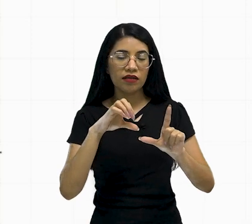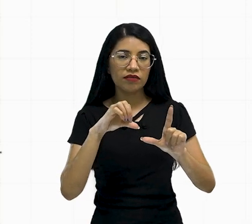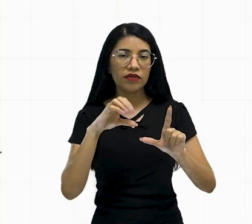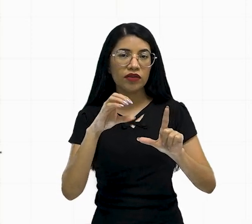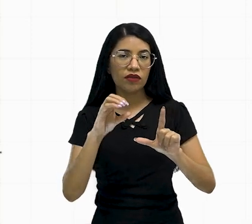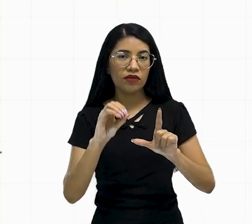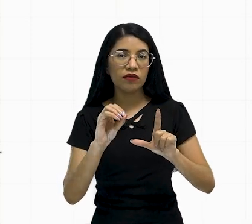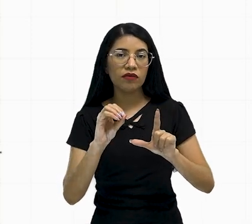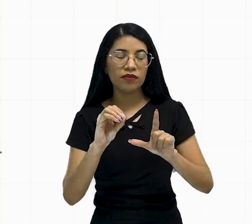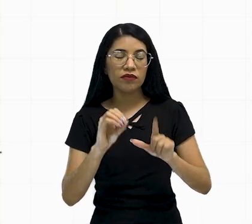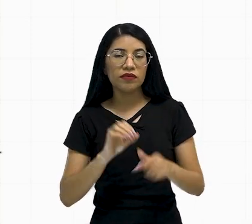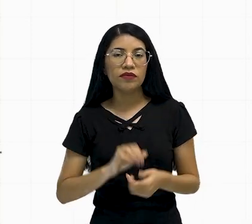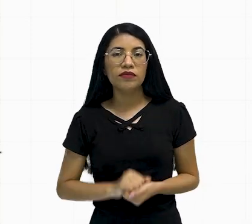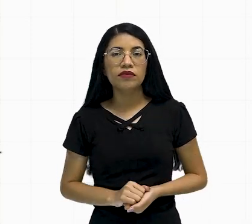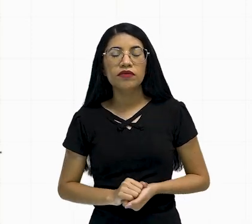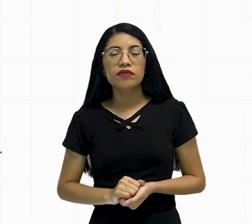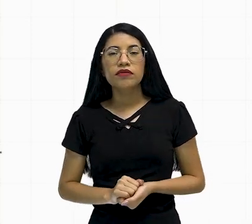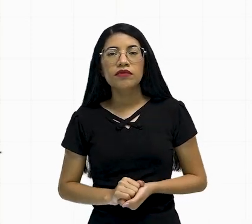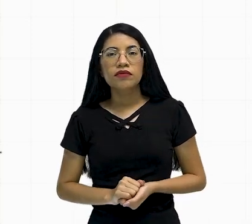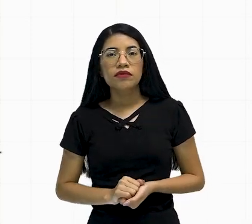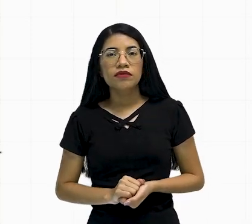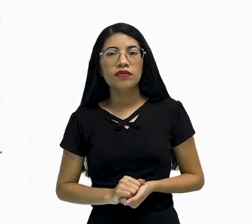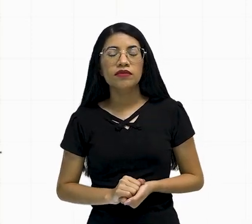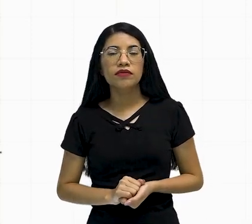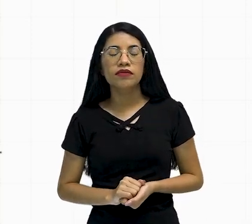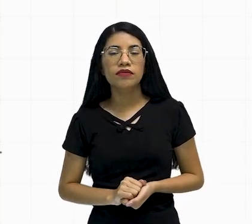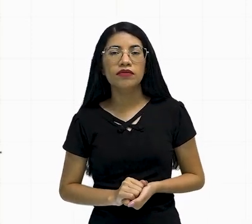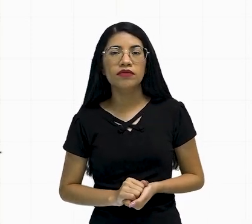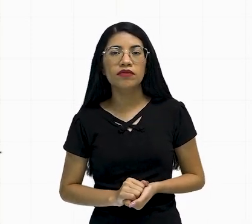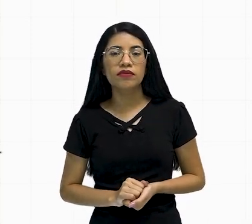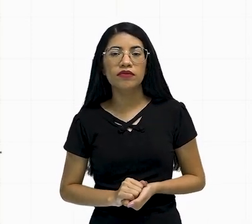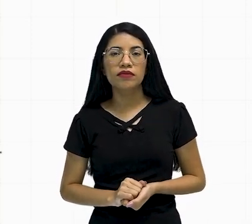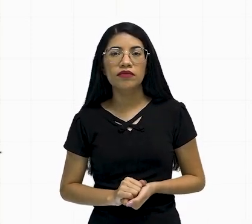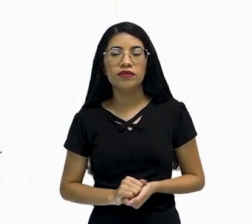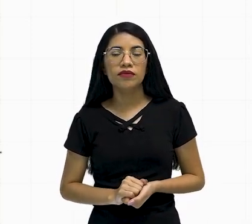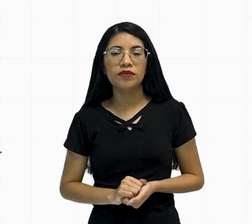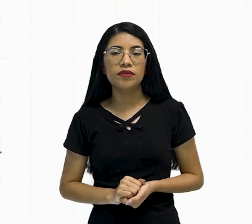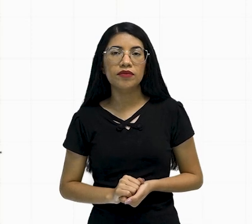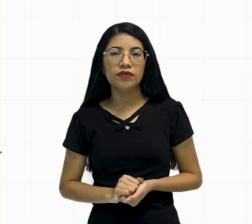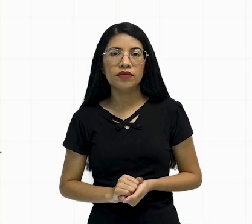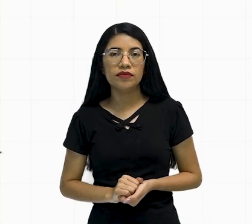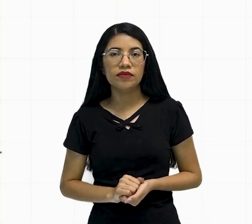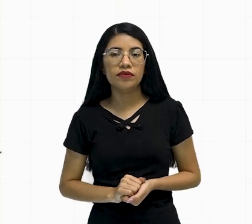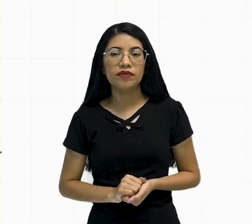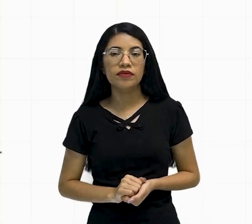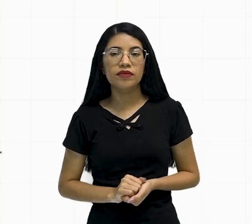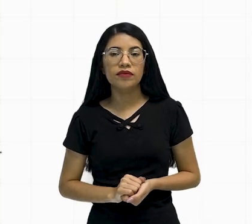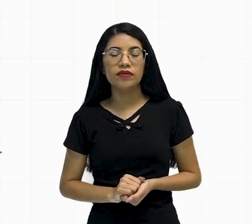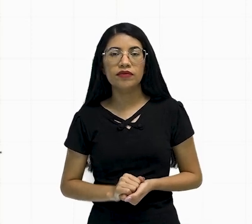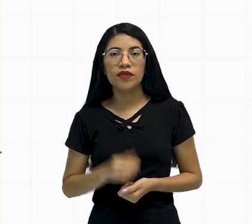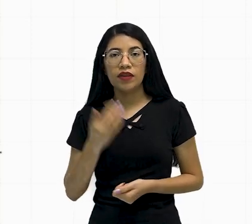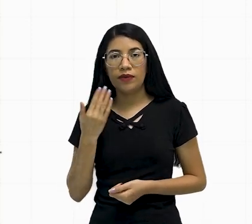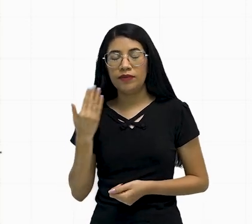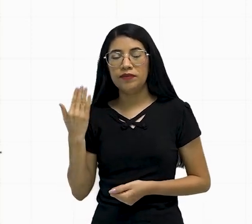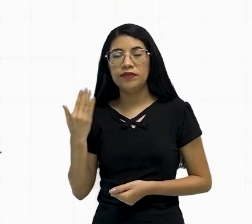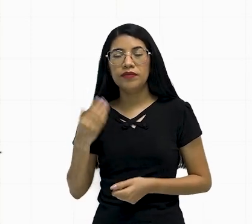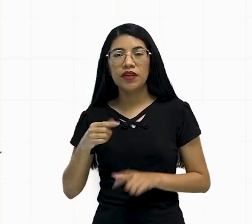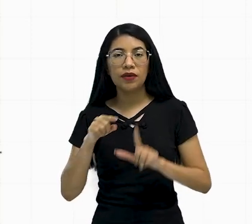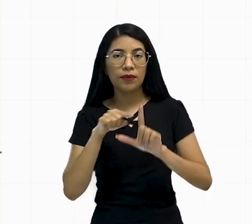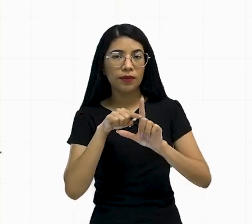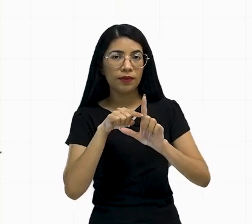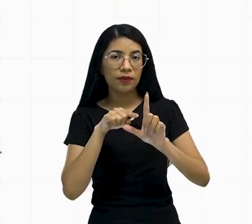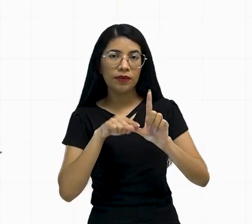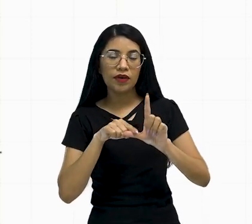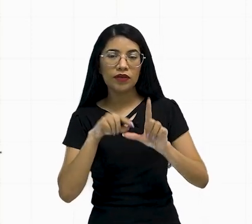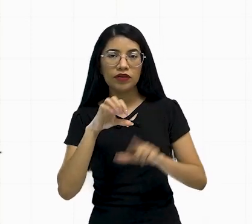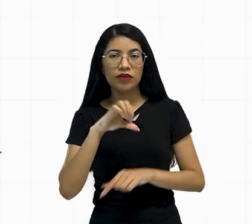ele vale 90 graus, tá? Então, deixa eu apagar aqui e escrever aqui para você, ó. Bem aqui nós temos, então, um ângulo